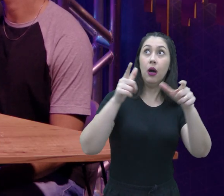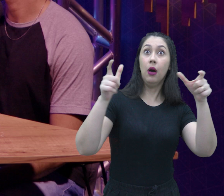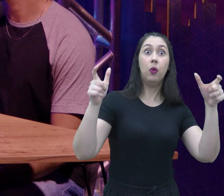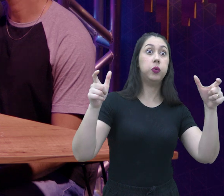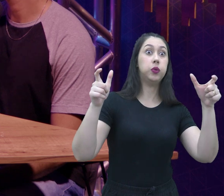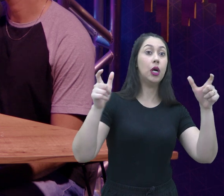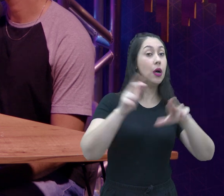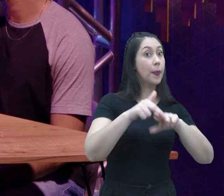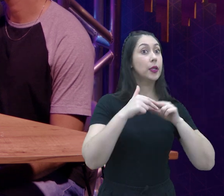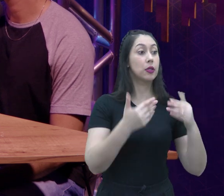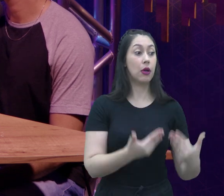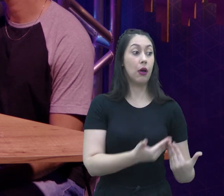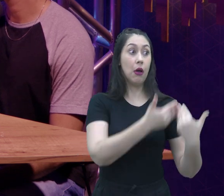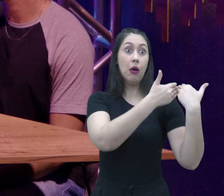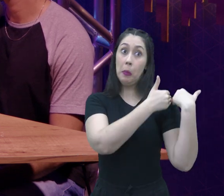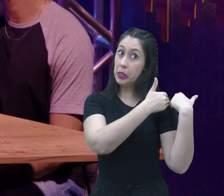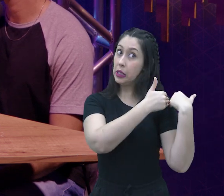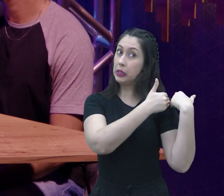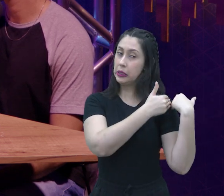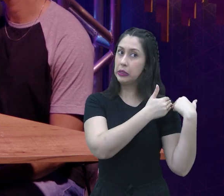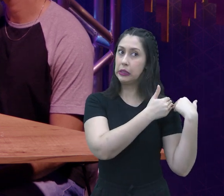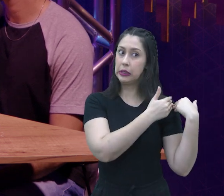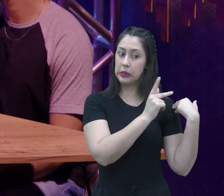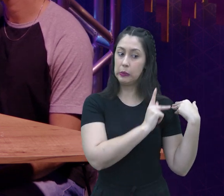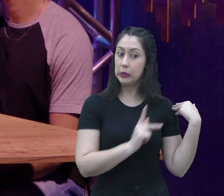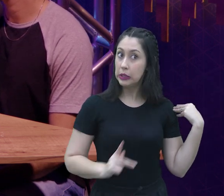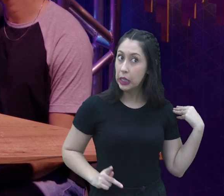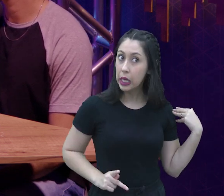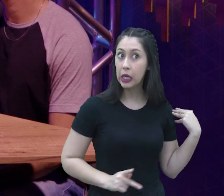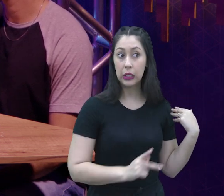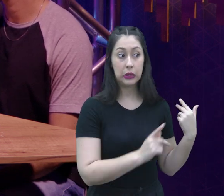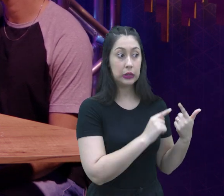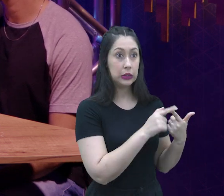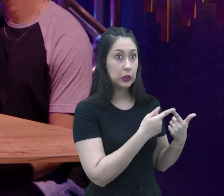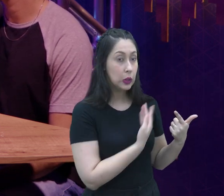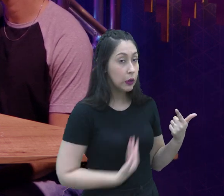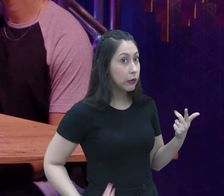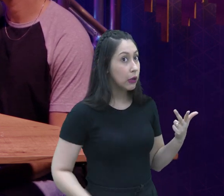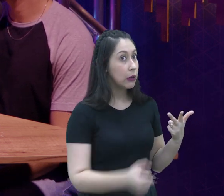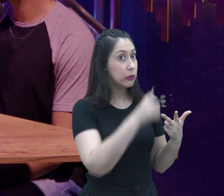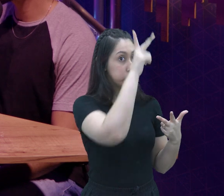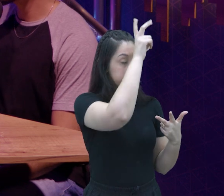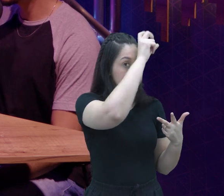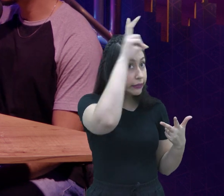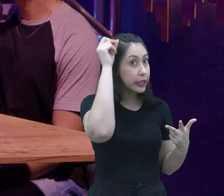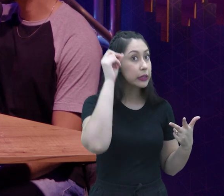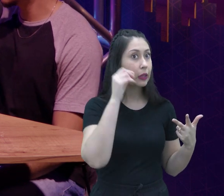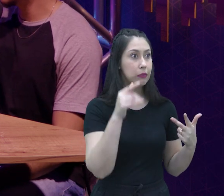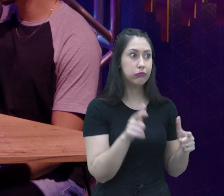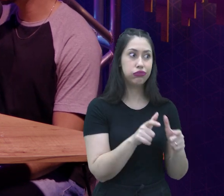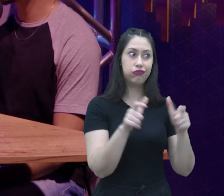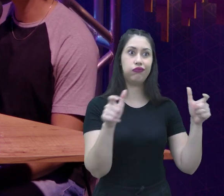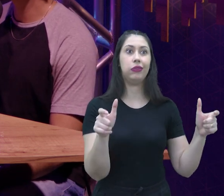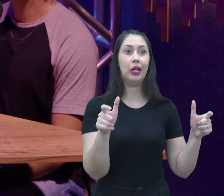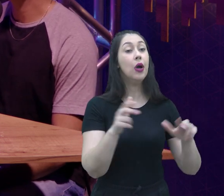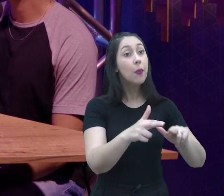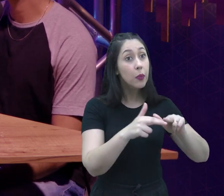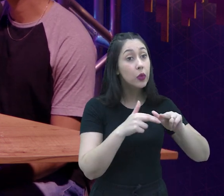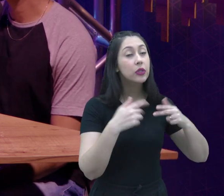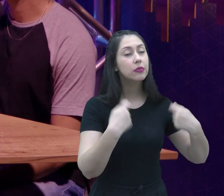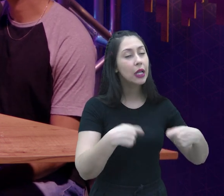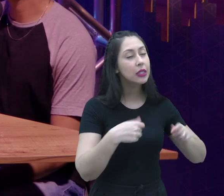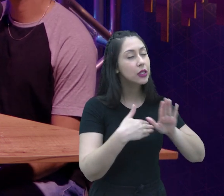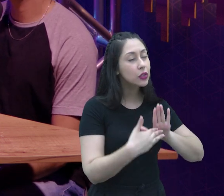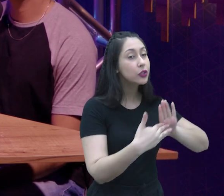grande, então as responsabilidades, né, de um presidente, governador, prefeito são muito grandes, é por isso que precisa